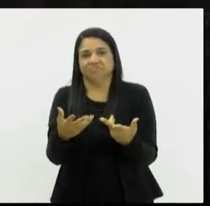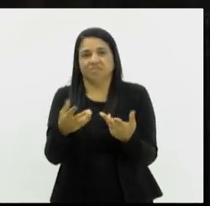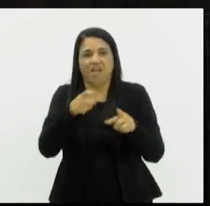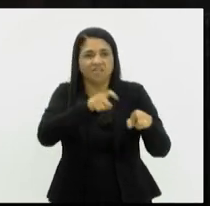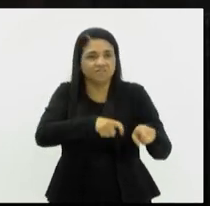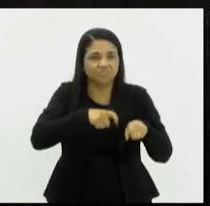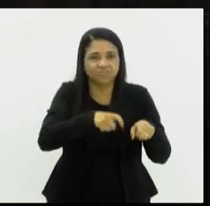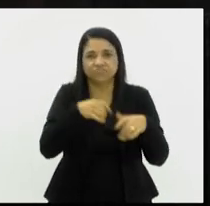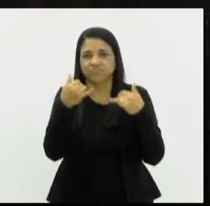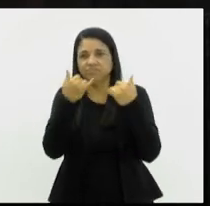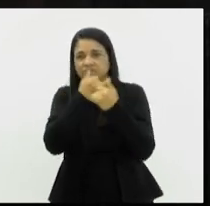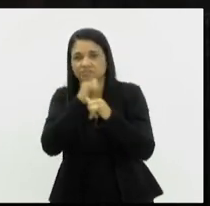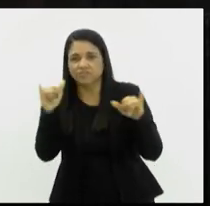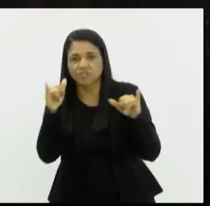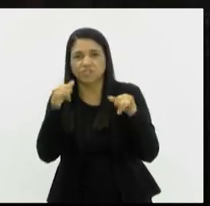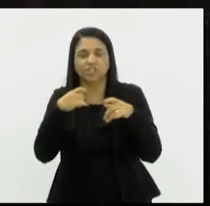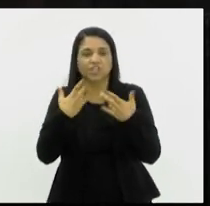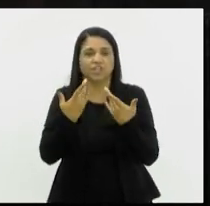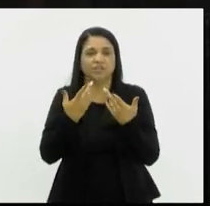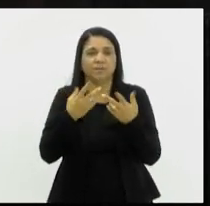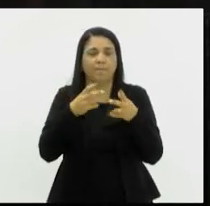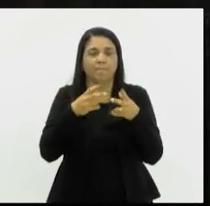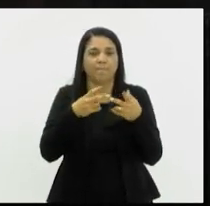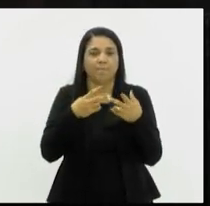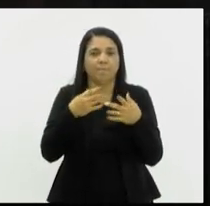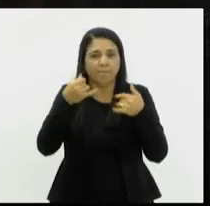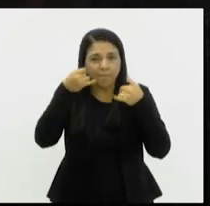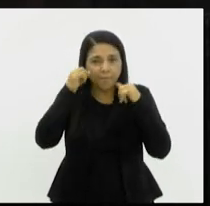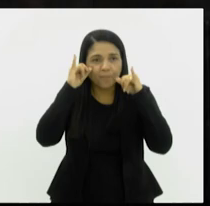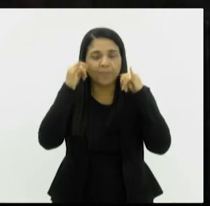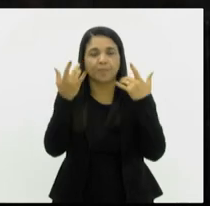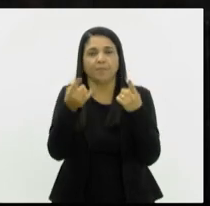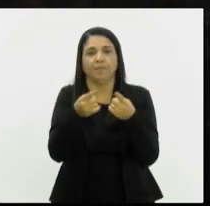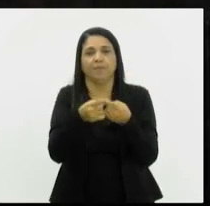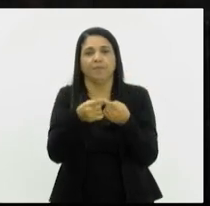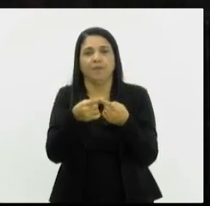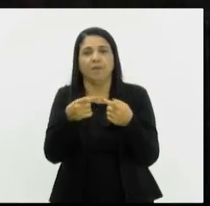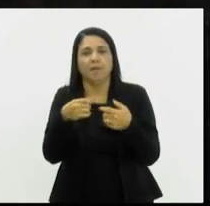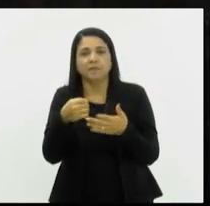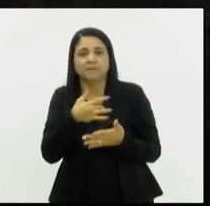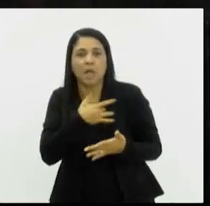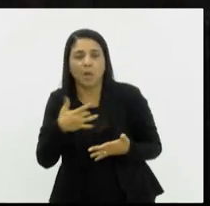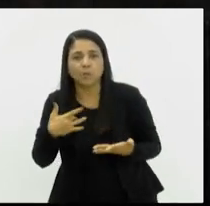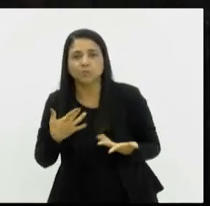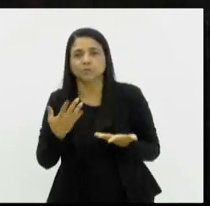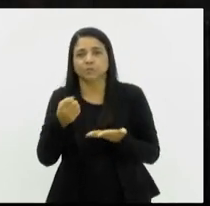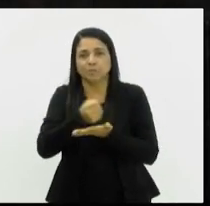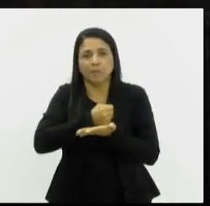em pecuária, na educação, na saúde, medicamentos, etc.